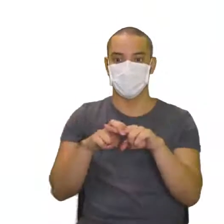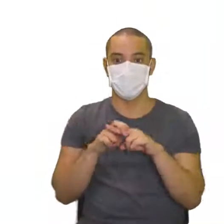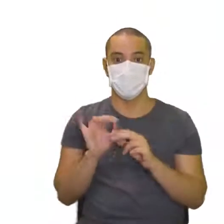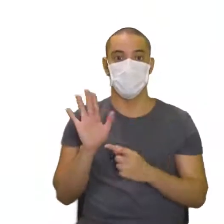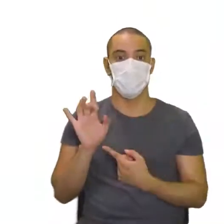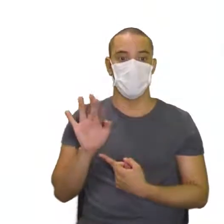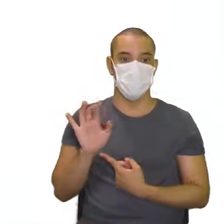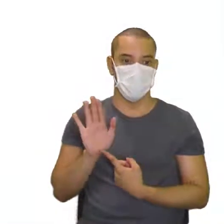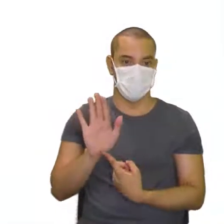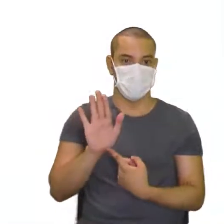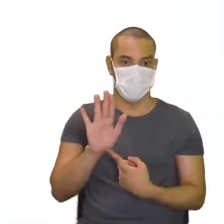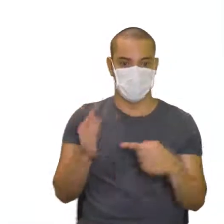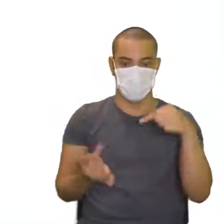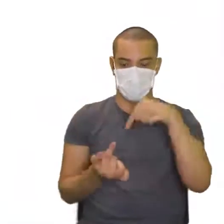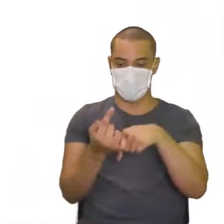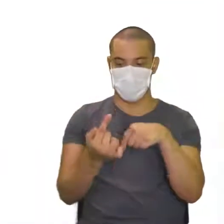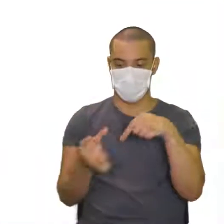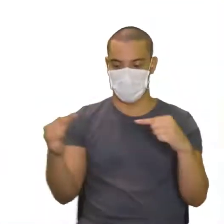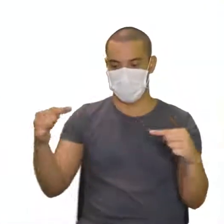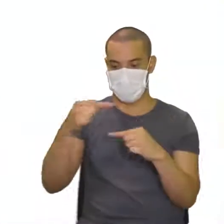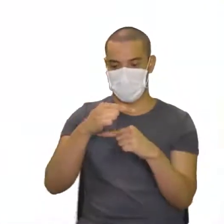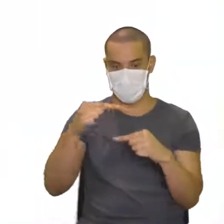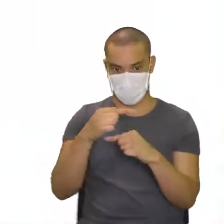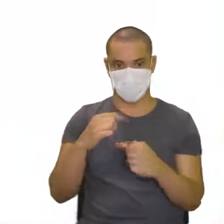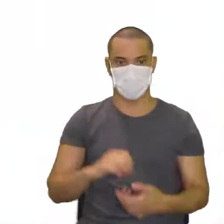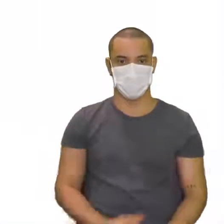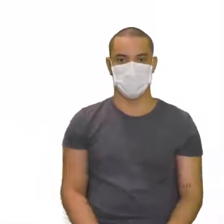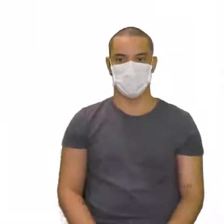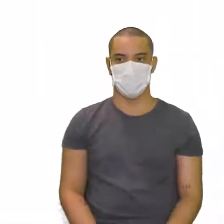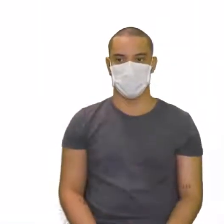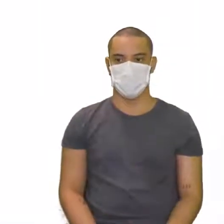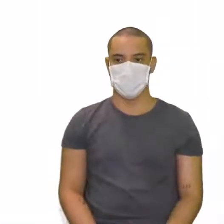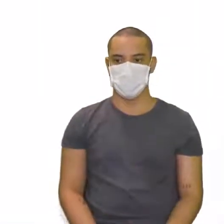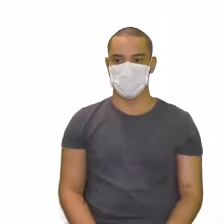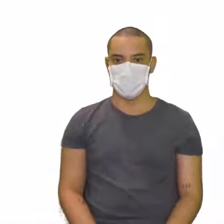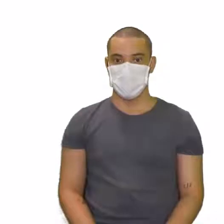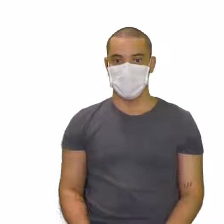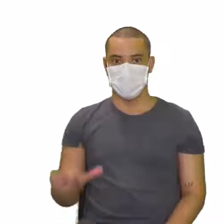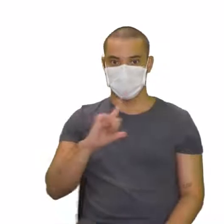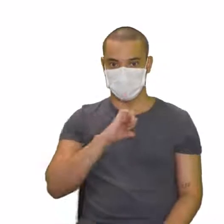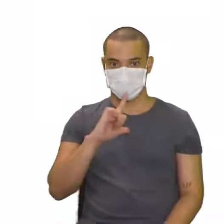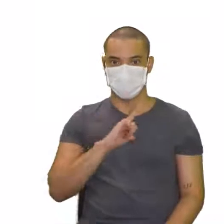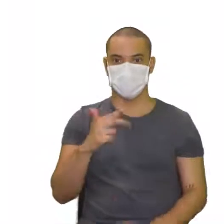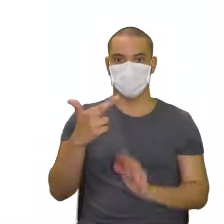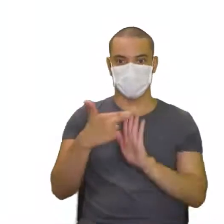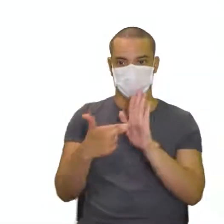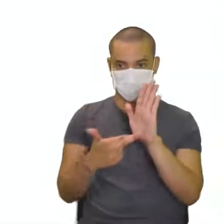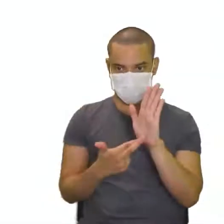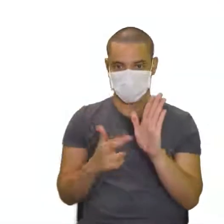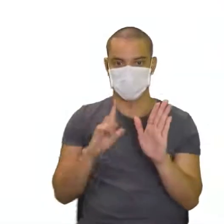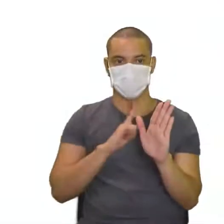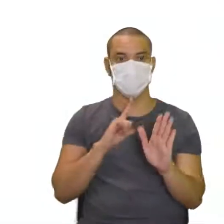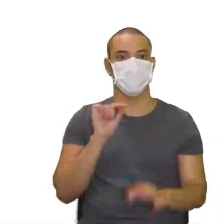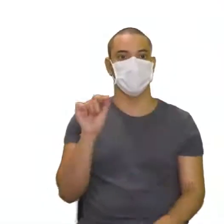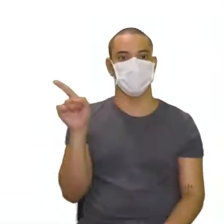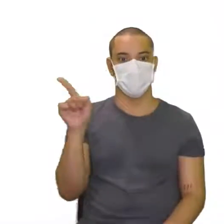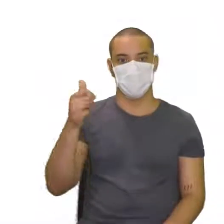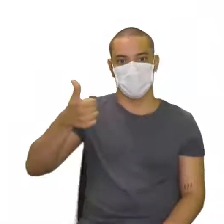ok? Entendido isso? E aqui, vamos ver, nós temos pela regra da mão direita, olha só a mãozinha